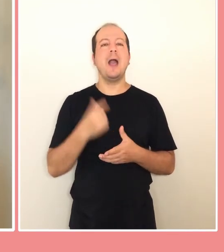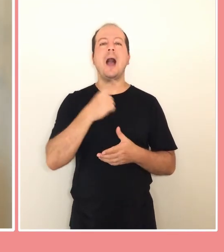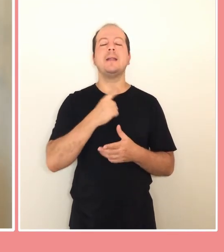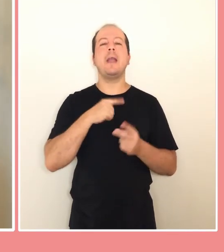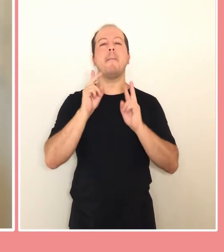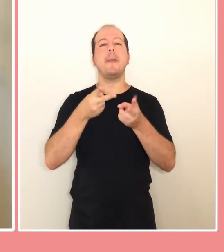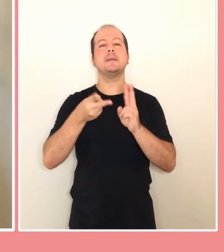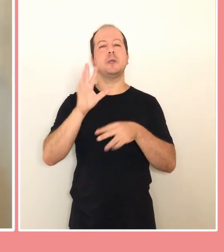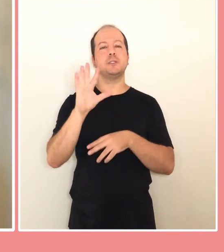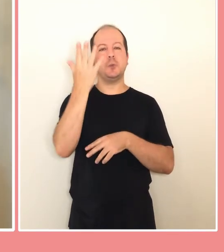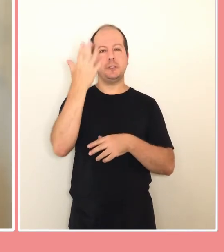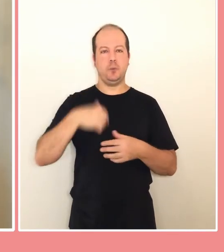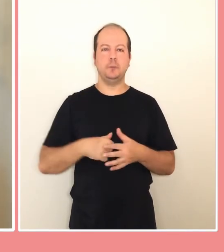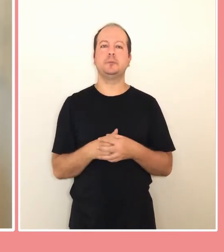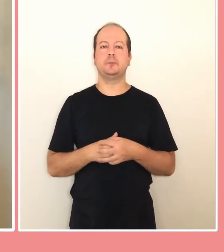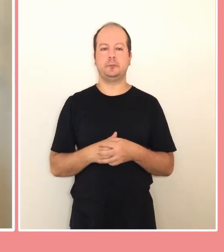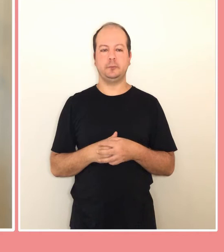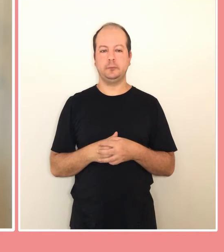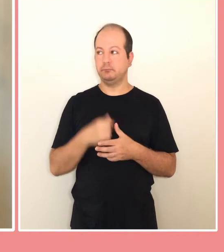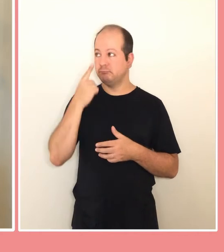situação, né? Ó.